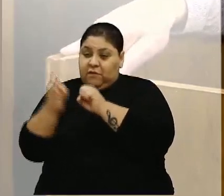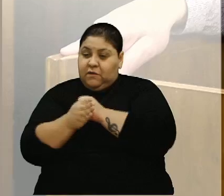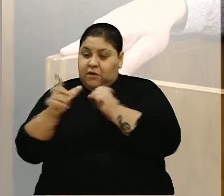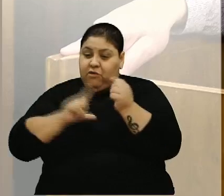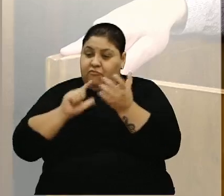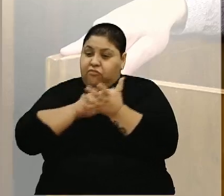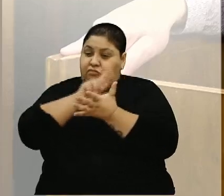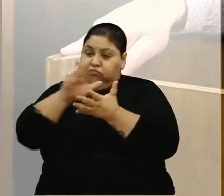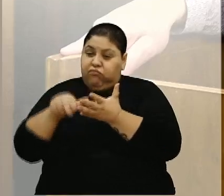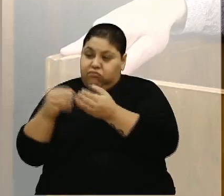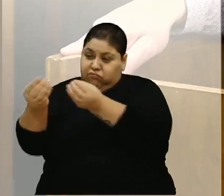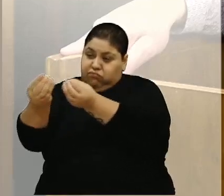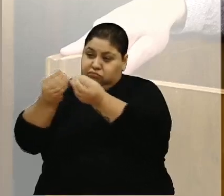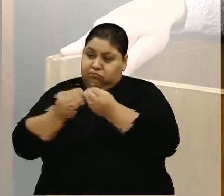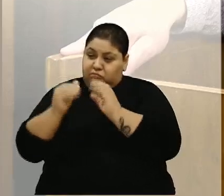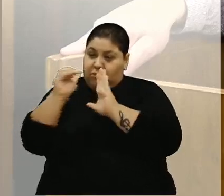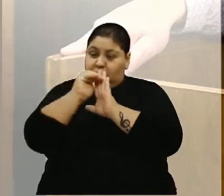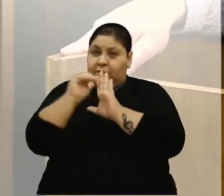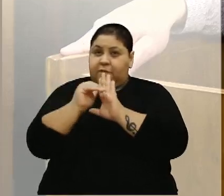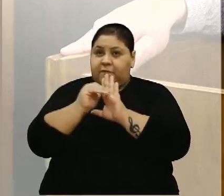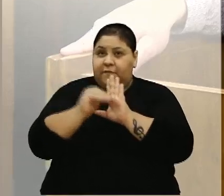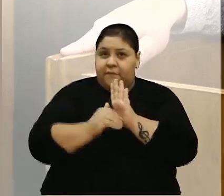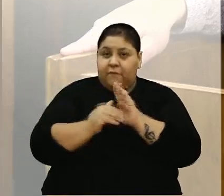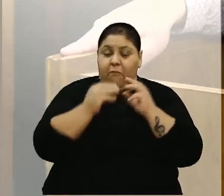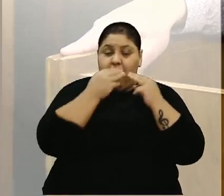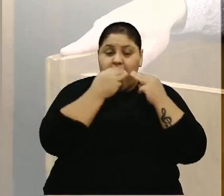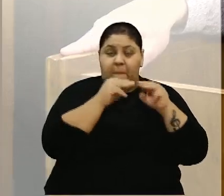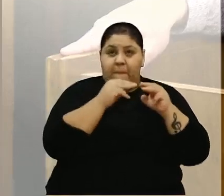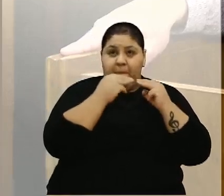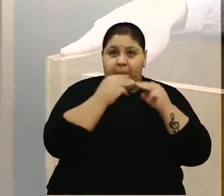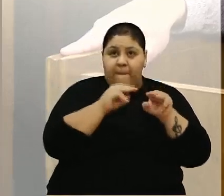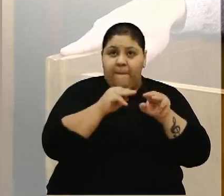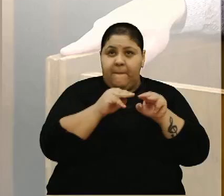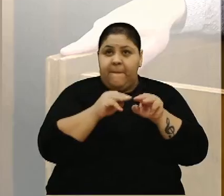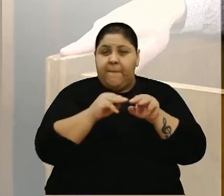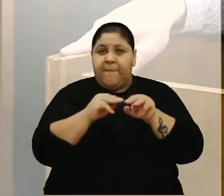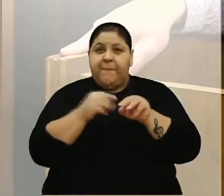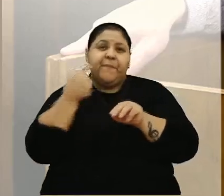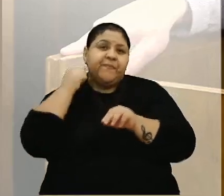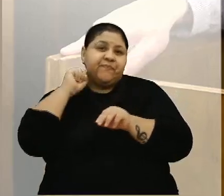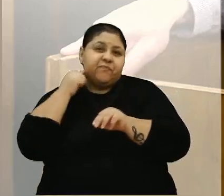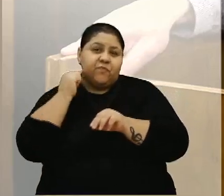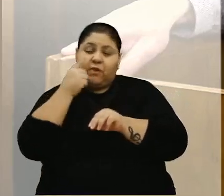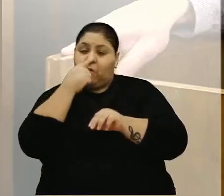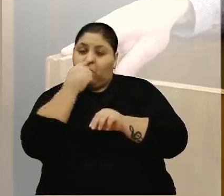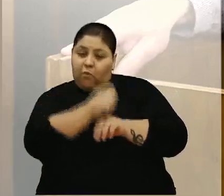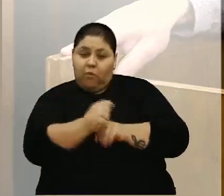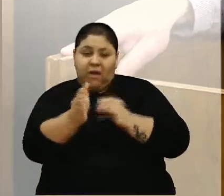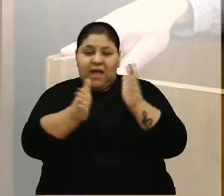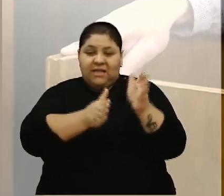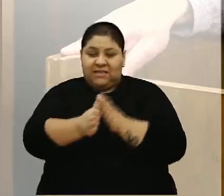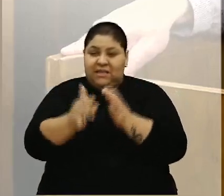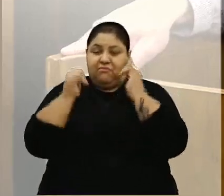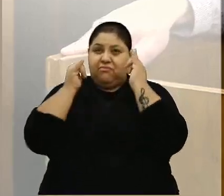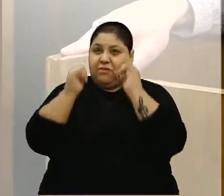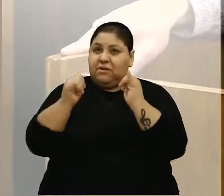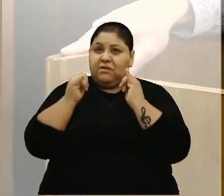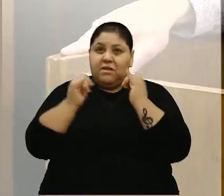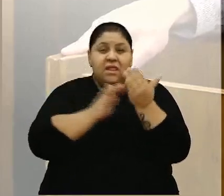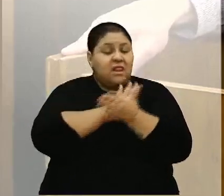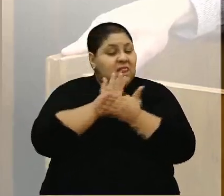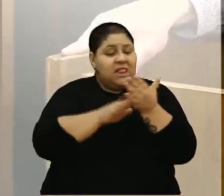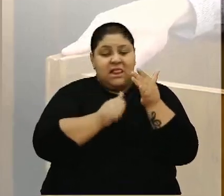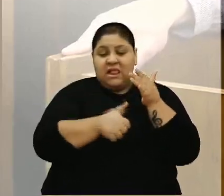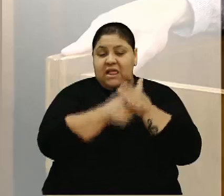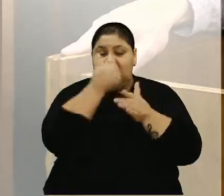aqui trouxeram pautas como patrulhamento, boca de lobo, acesso ao transporte público, nada melhor que